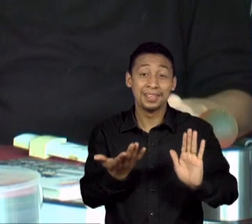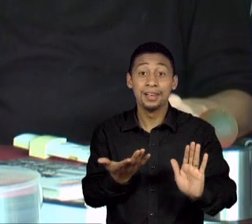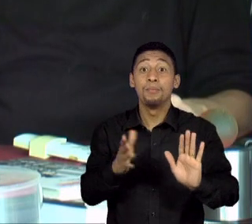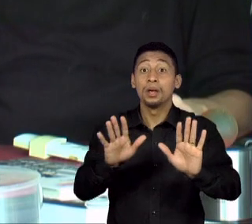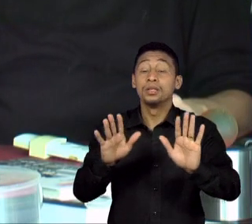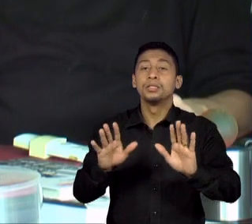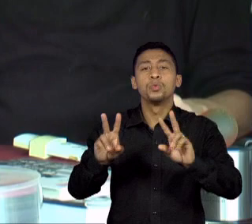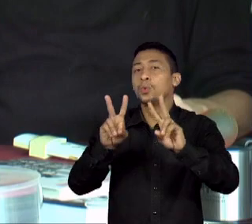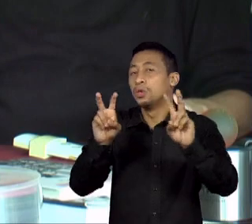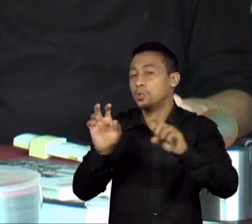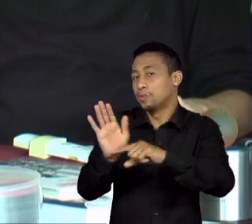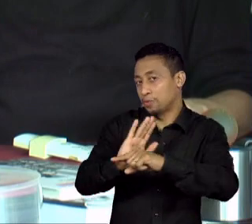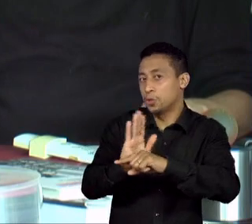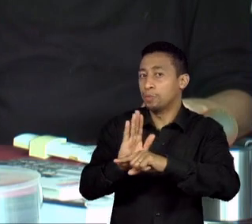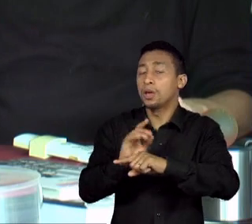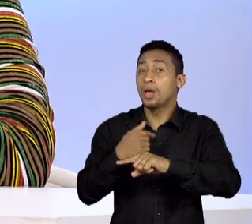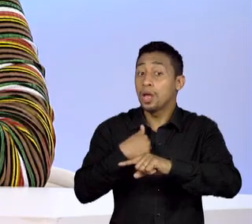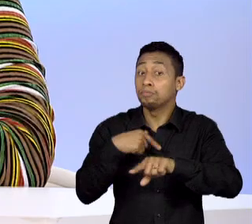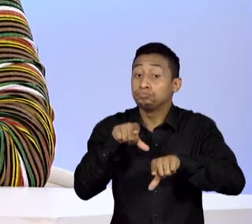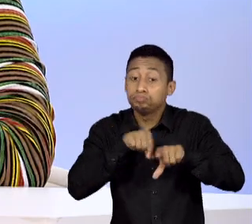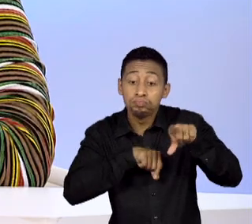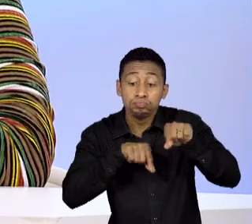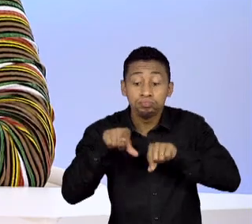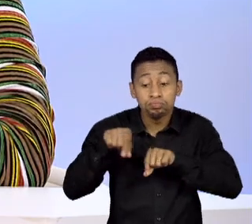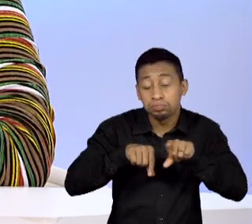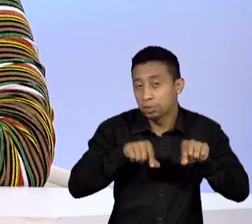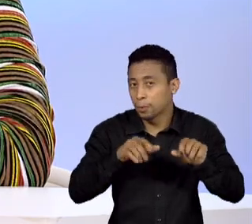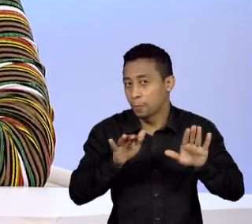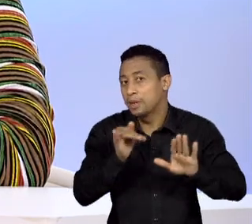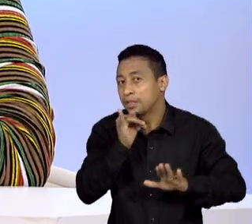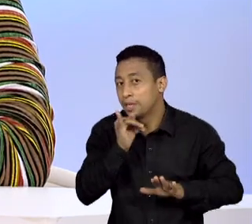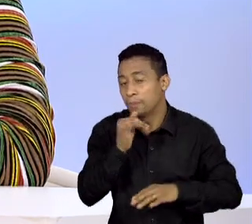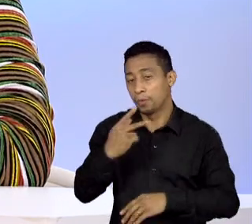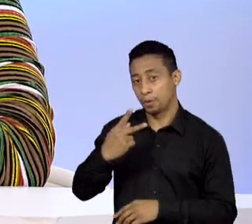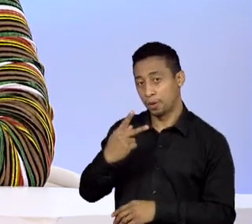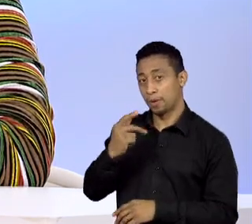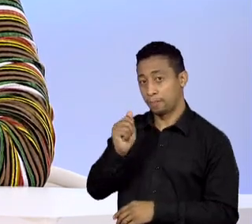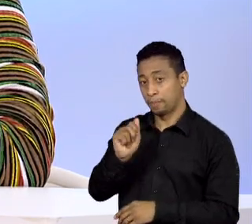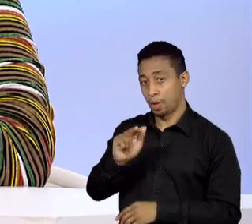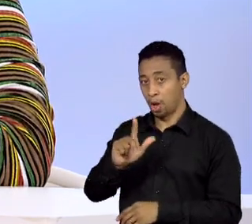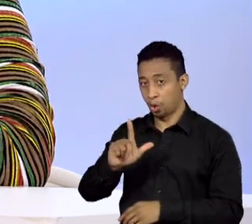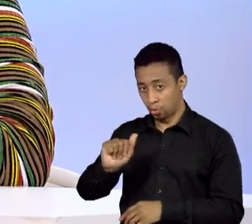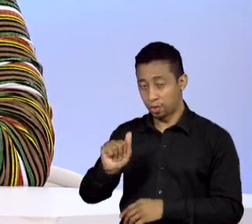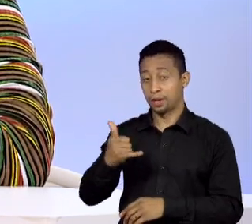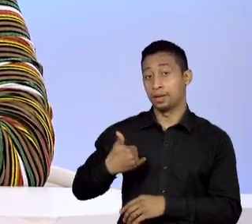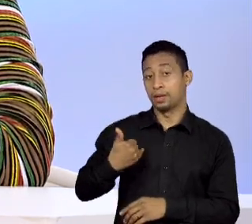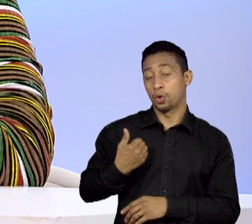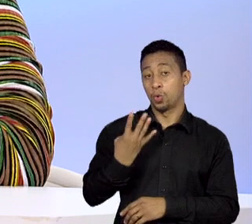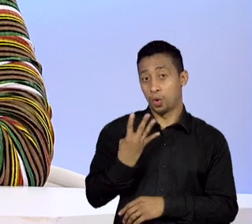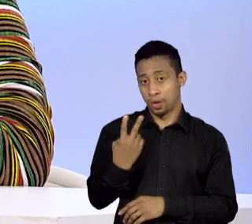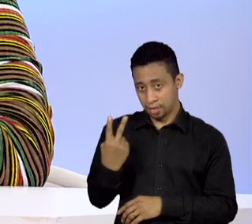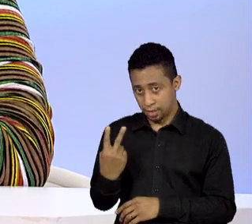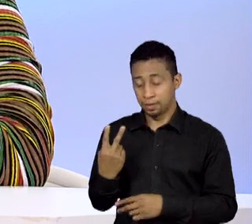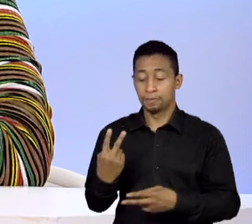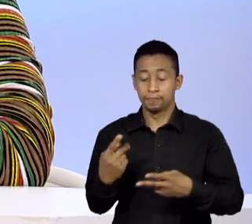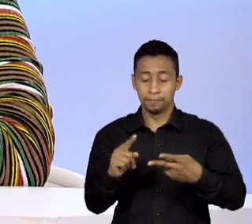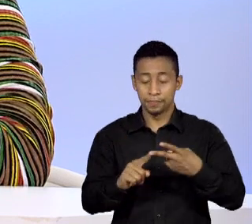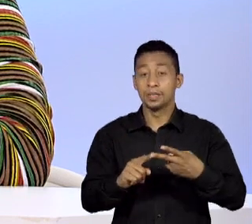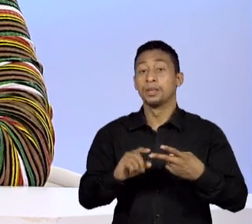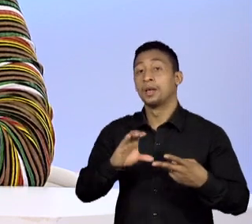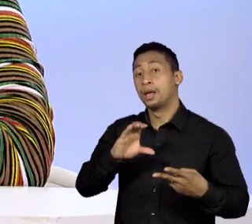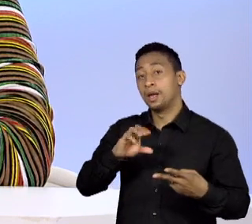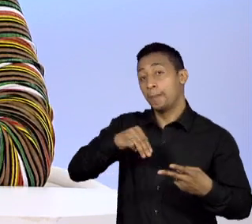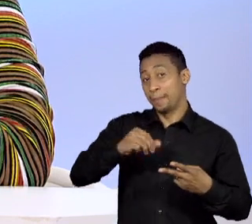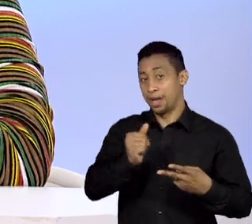algumas escolhas, como, por exemplo, Paula tem 42 anos e Marcos tem 60 anos, né, e foram casados